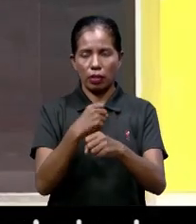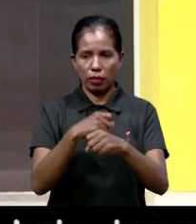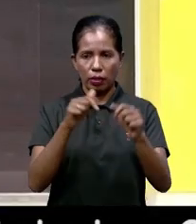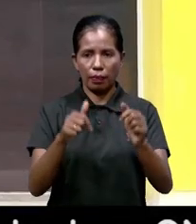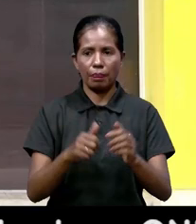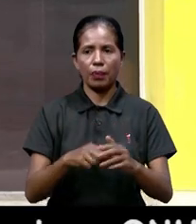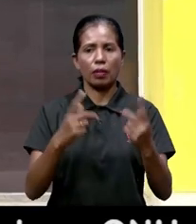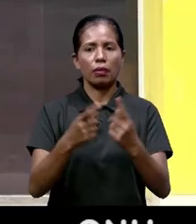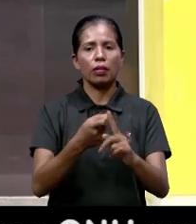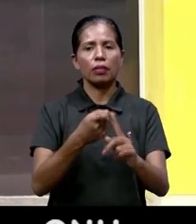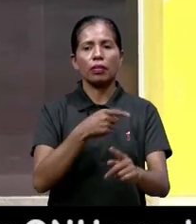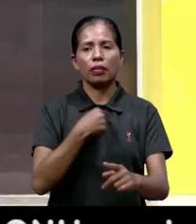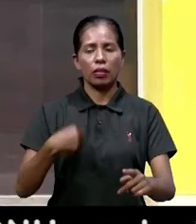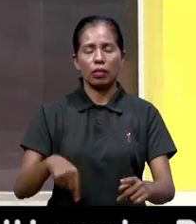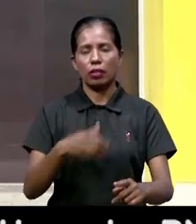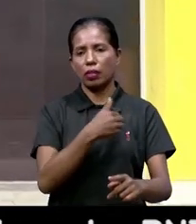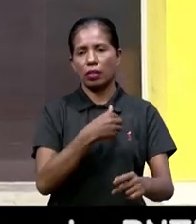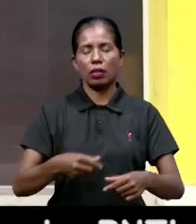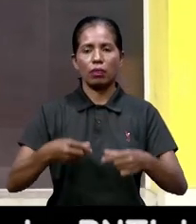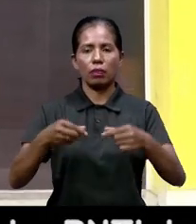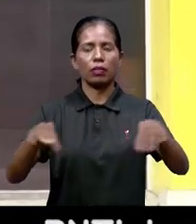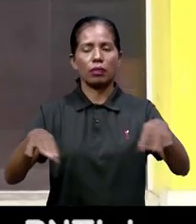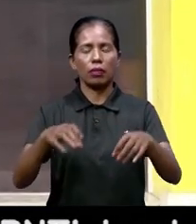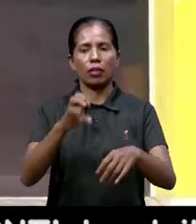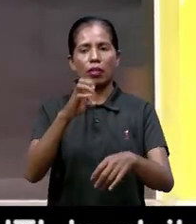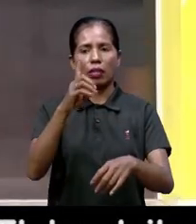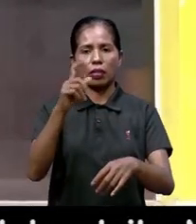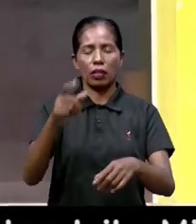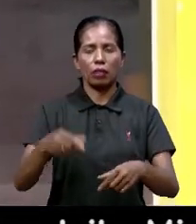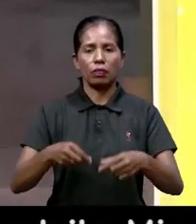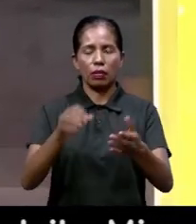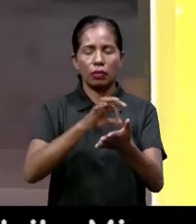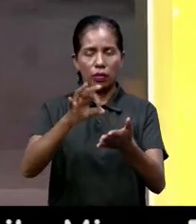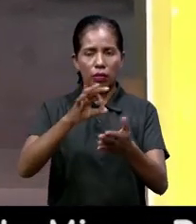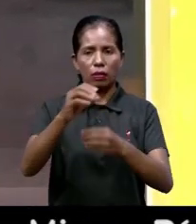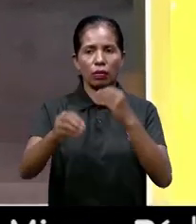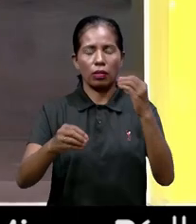ne empresa husisina ne sedau ke entrega sistema ba edeteli tamba seifo formasaun